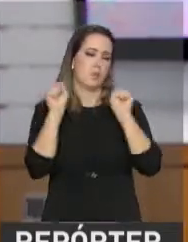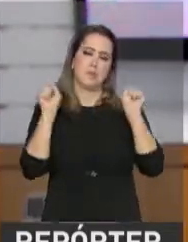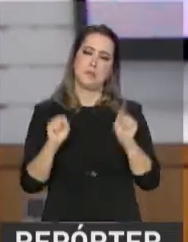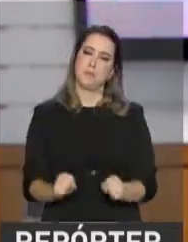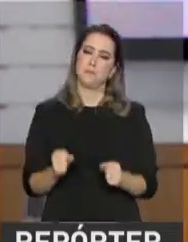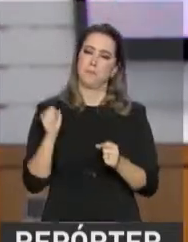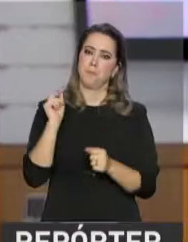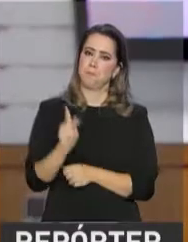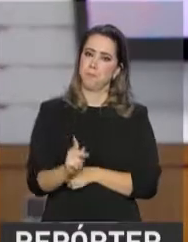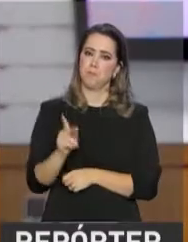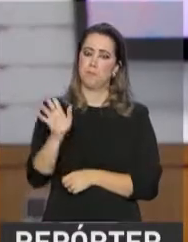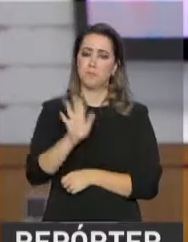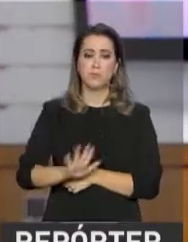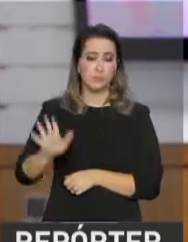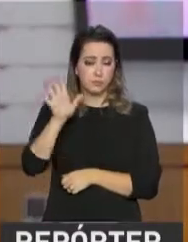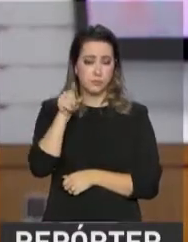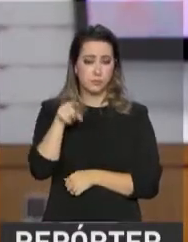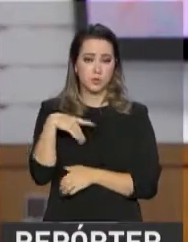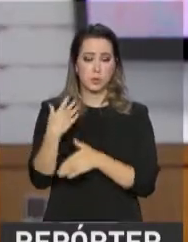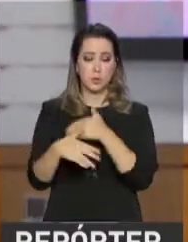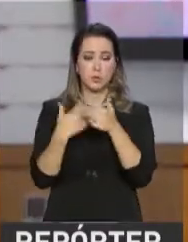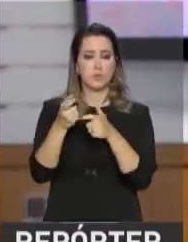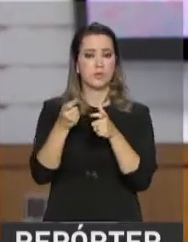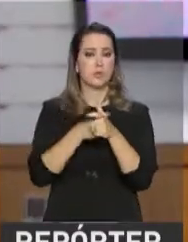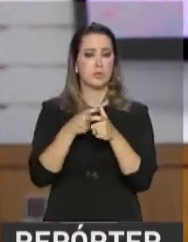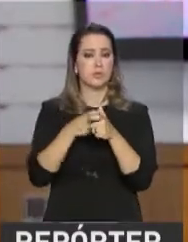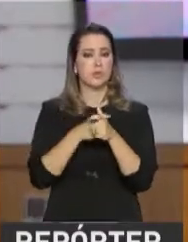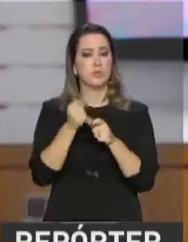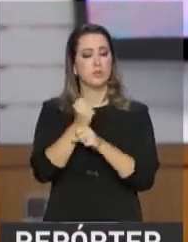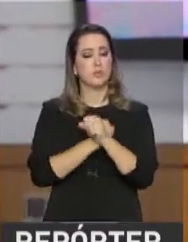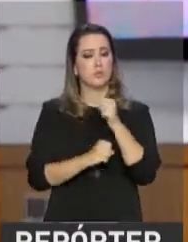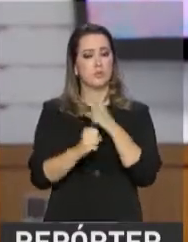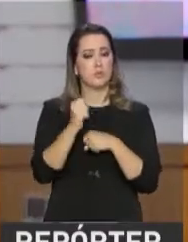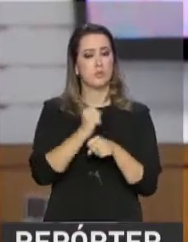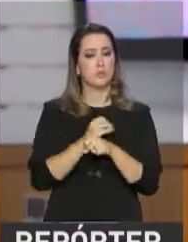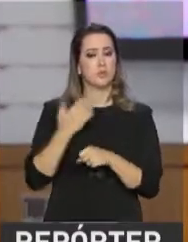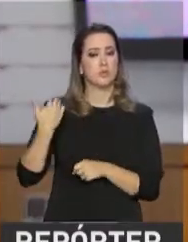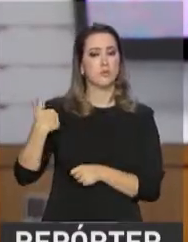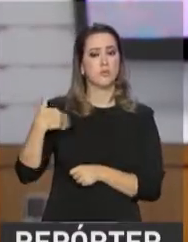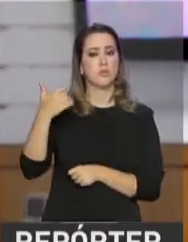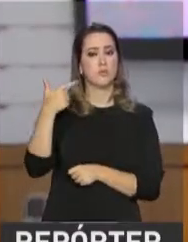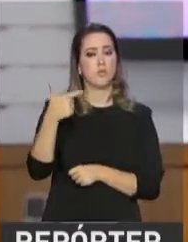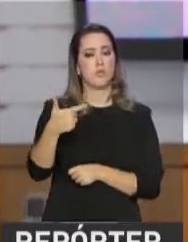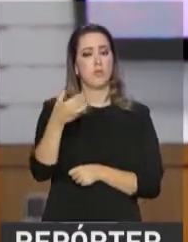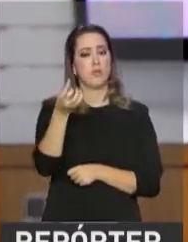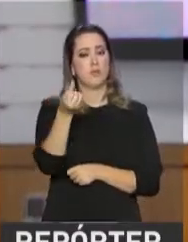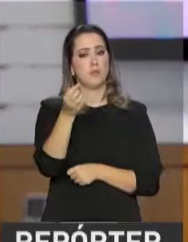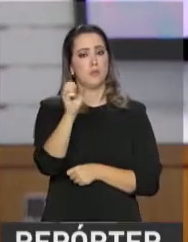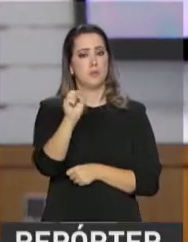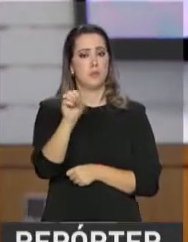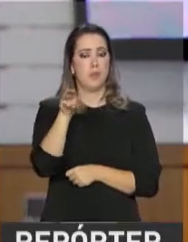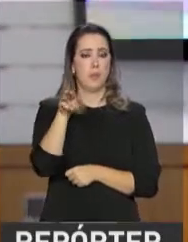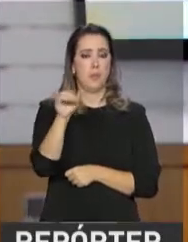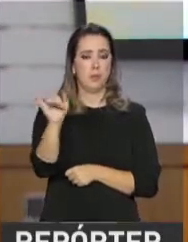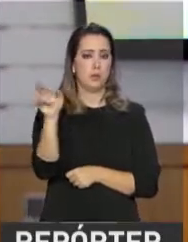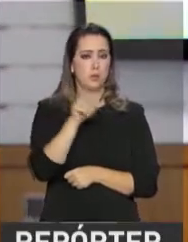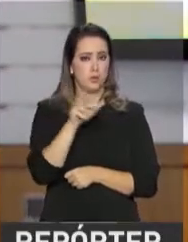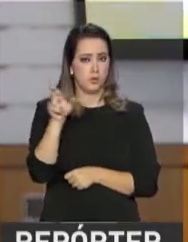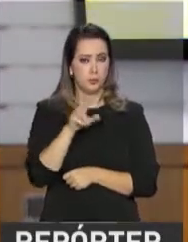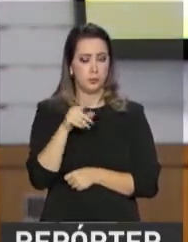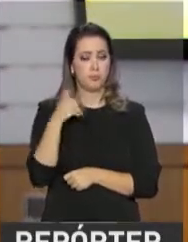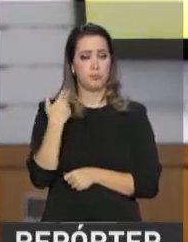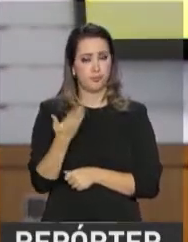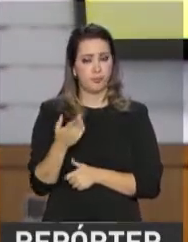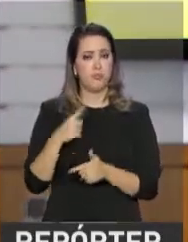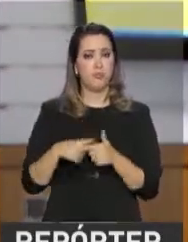aposentadorias do país eo crescente rombo que no ano passado chegou a mais de 268 bilhões de reais